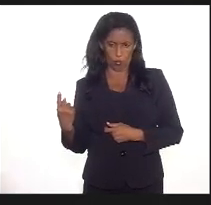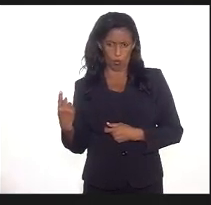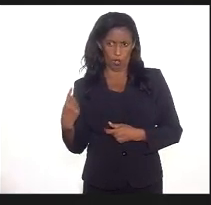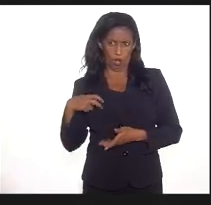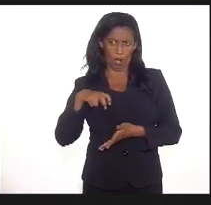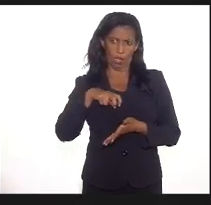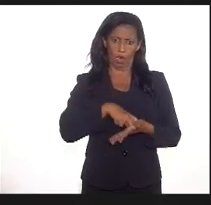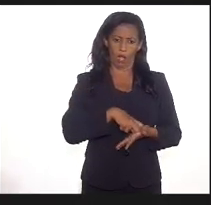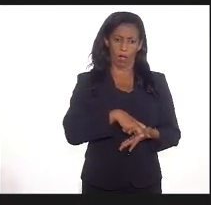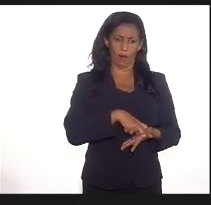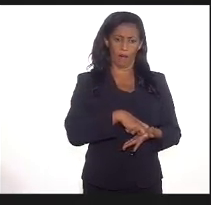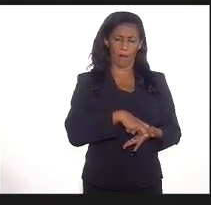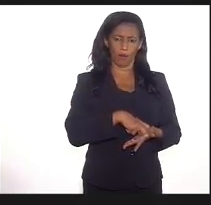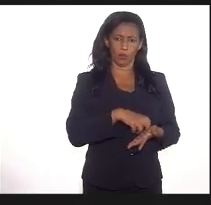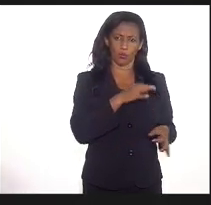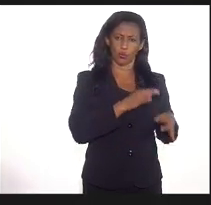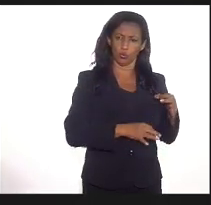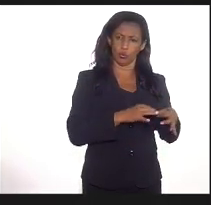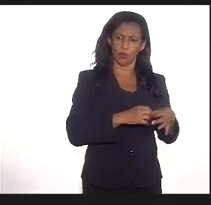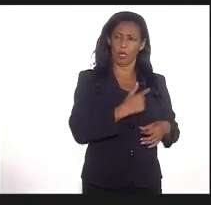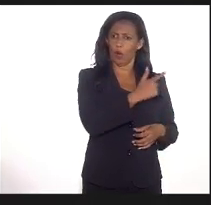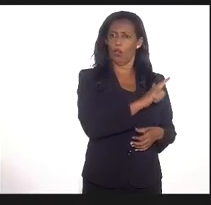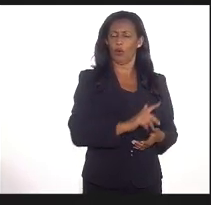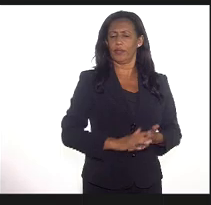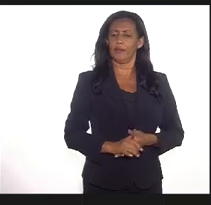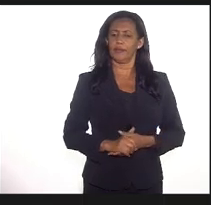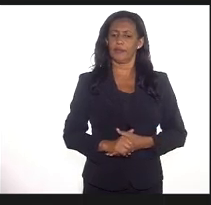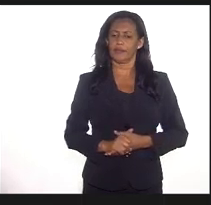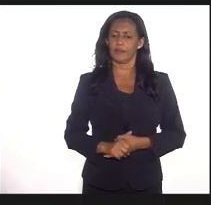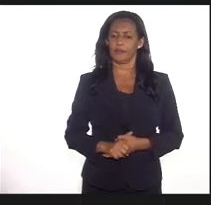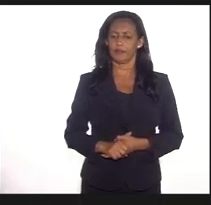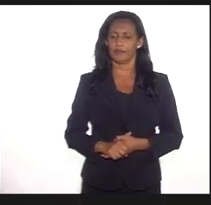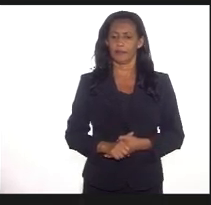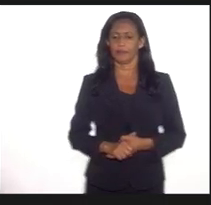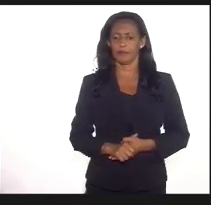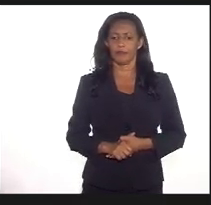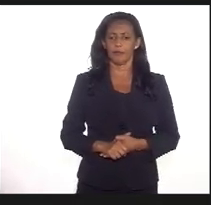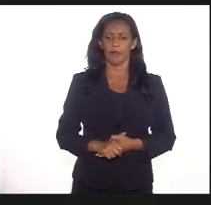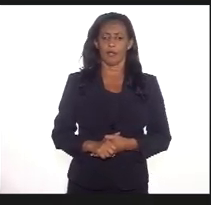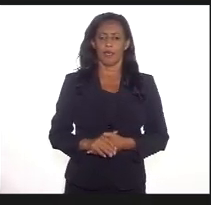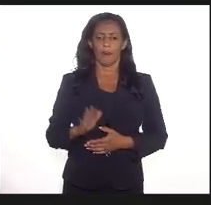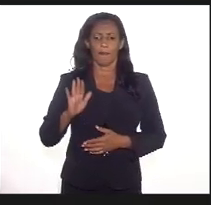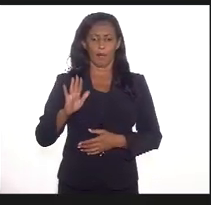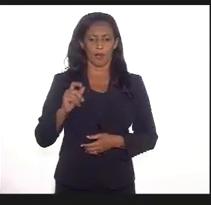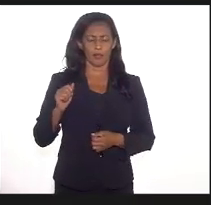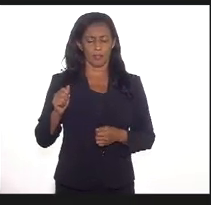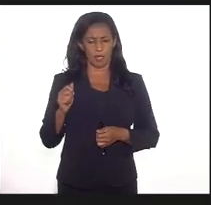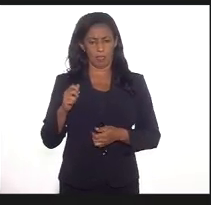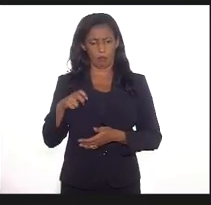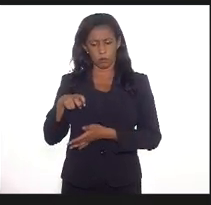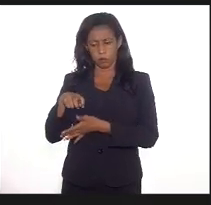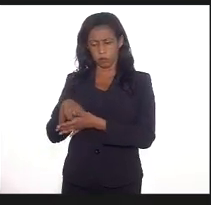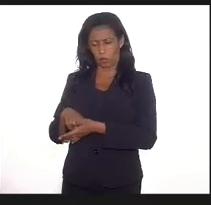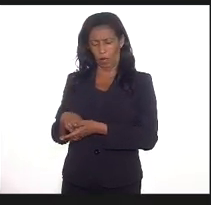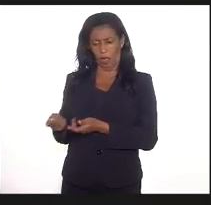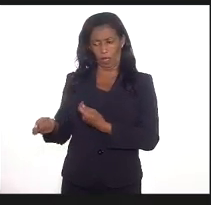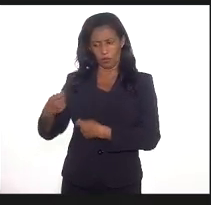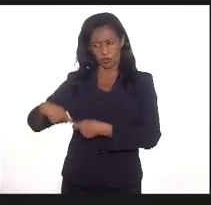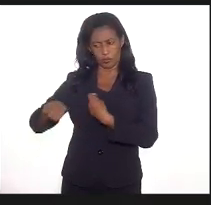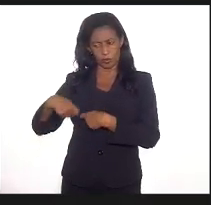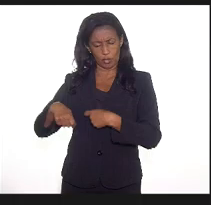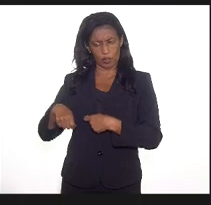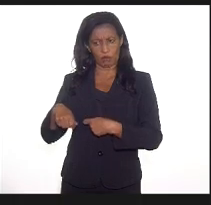punição judicial é outra. Mas se a punição administrativa fosse algum tipo